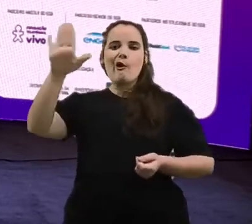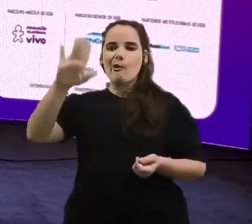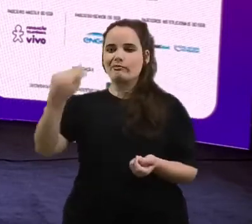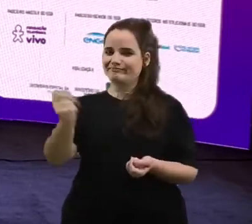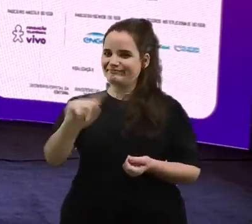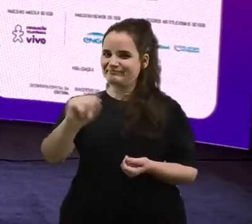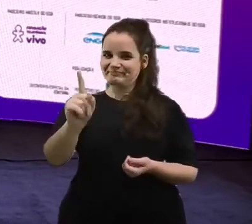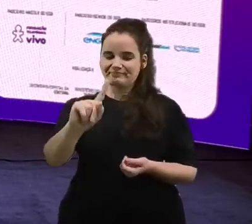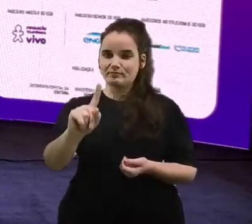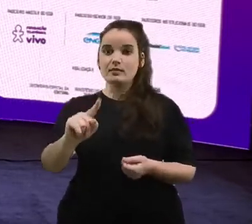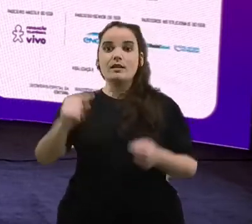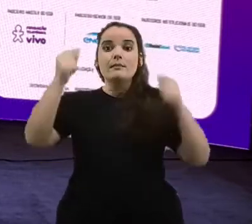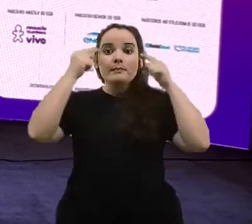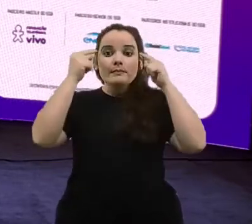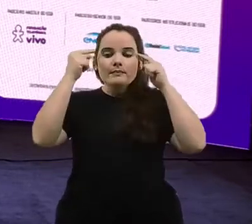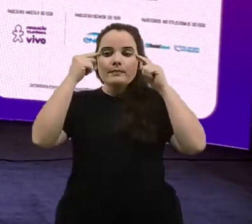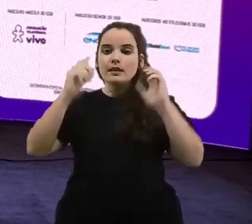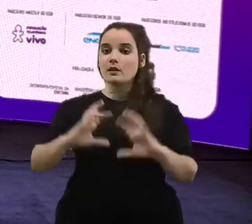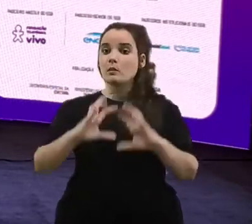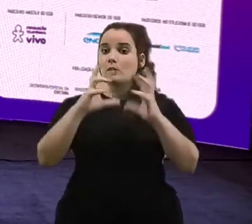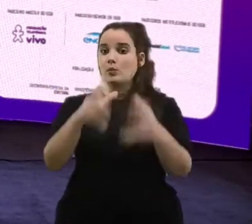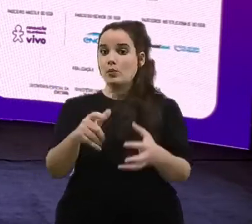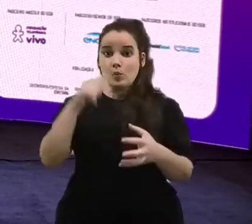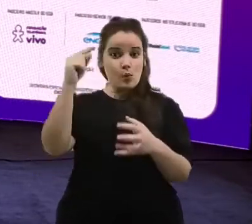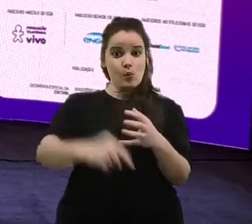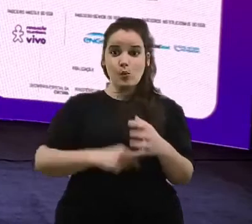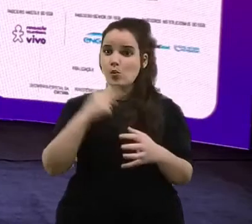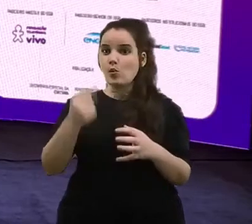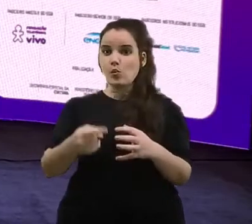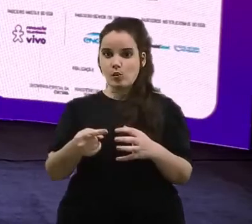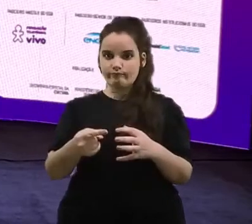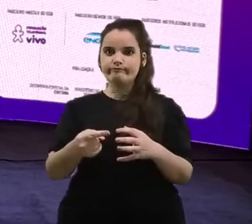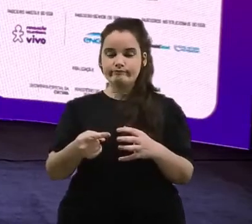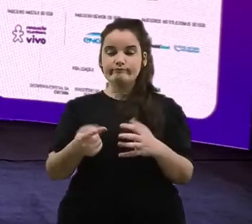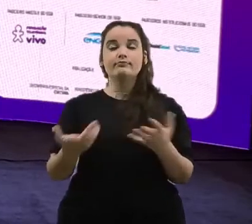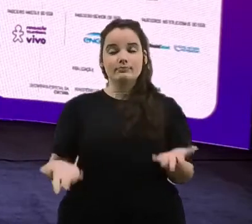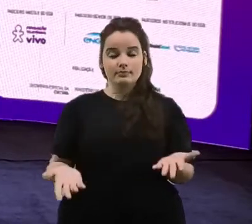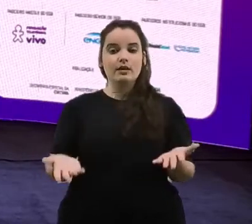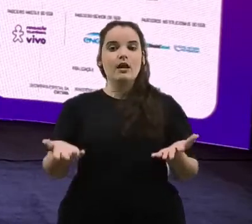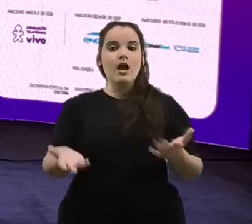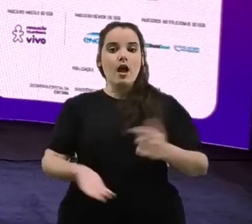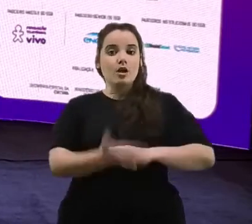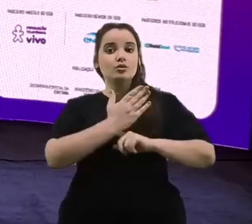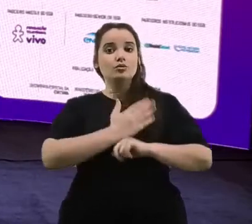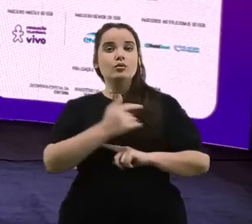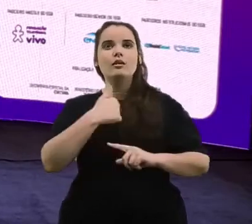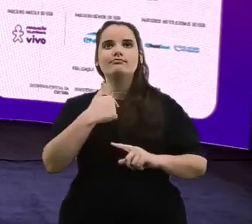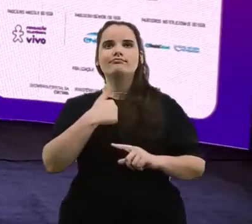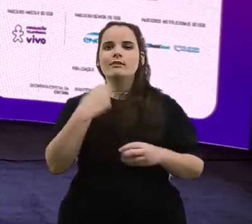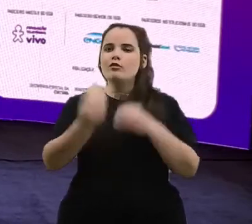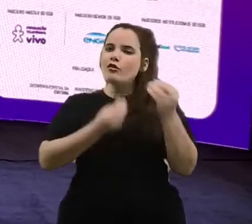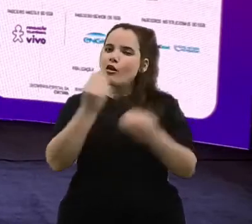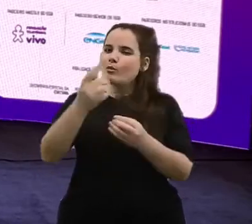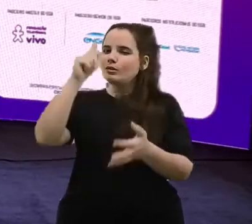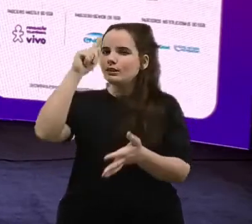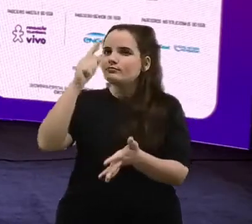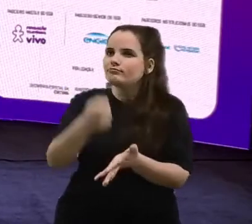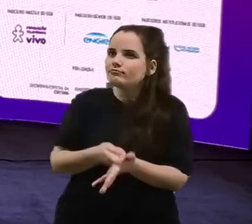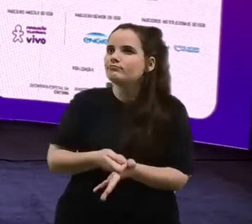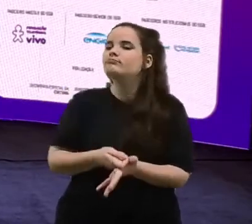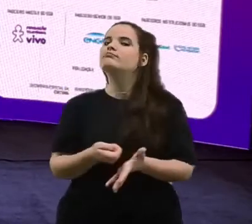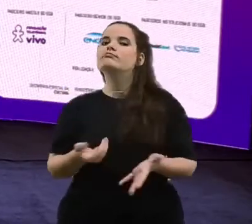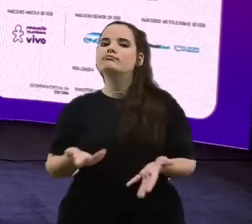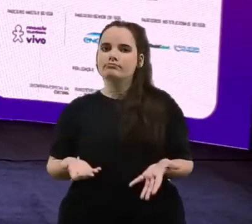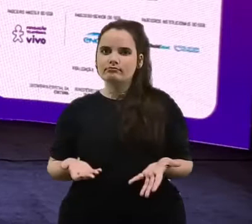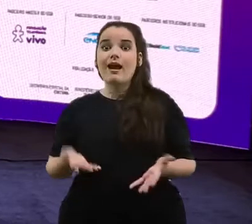global, e isso nos guiou ao longo dessa jornada para tomar decisões, muitas vezes